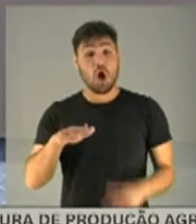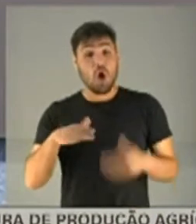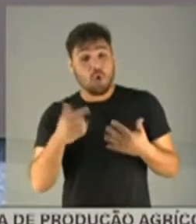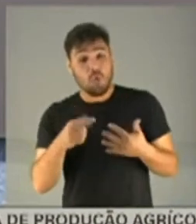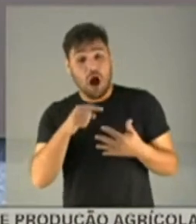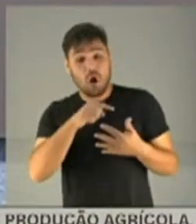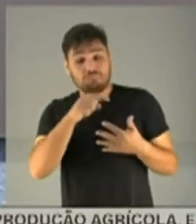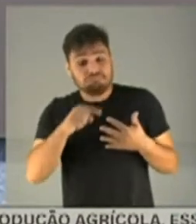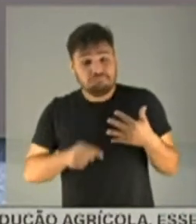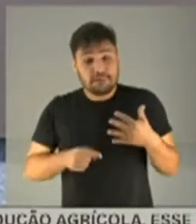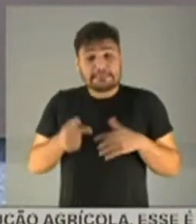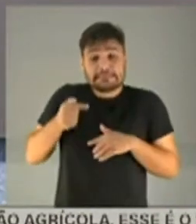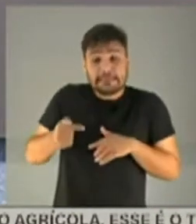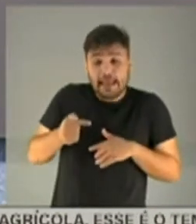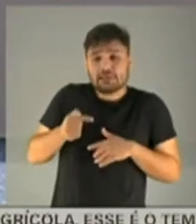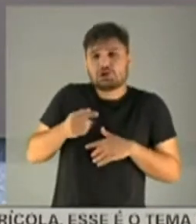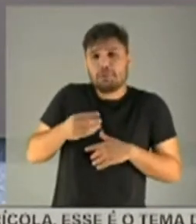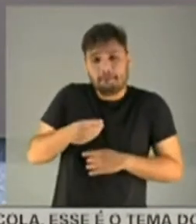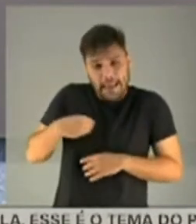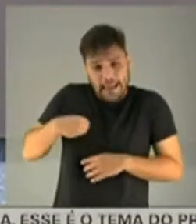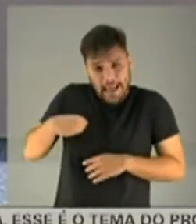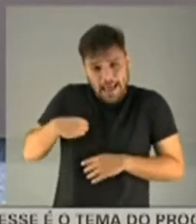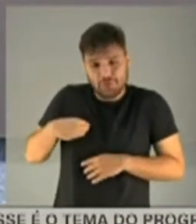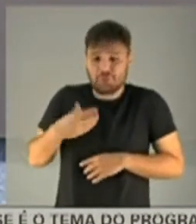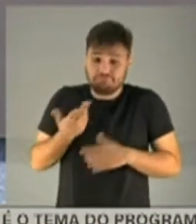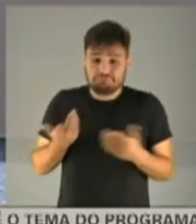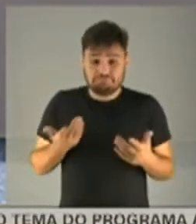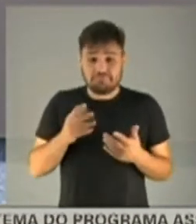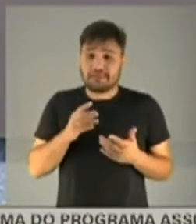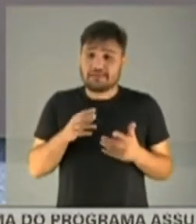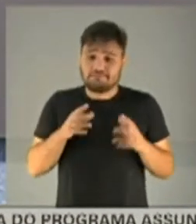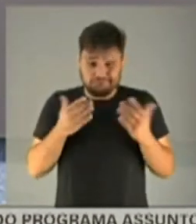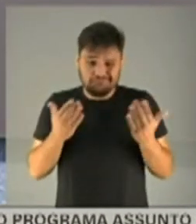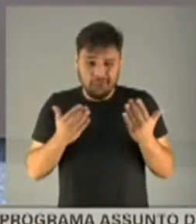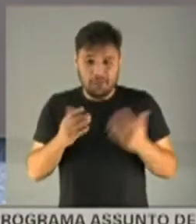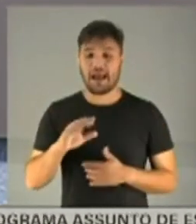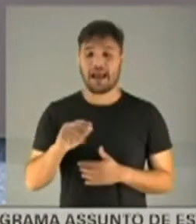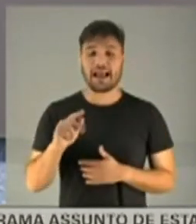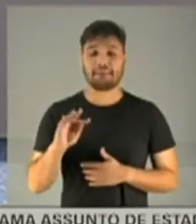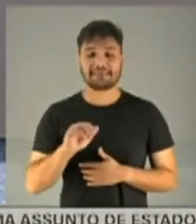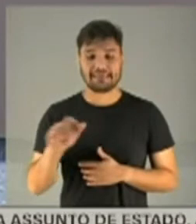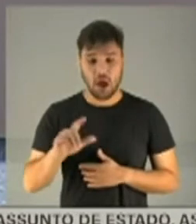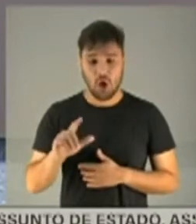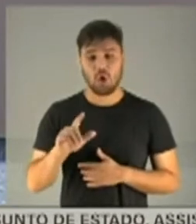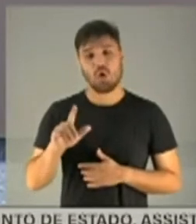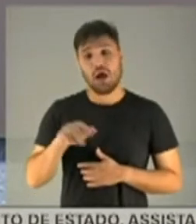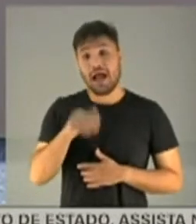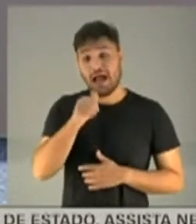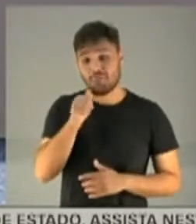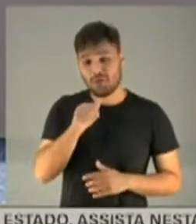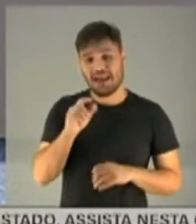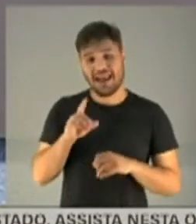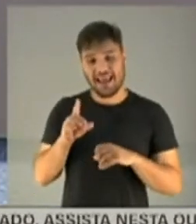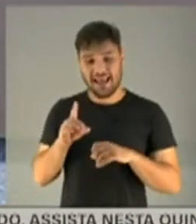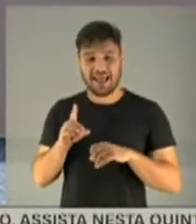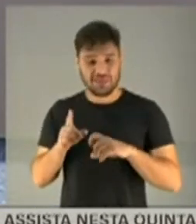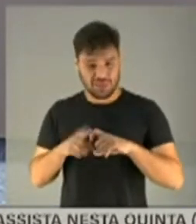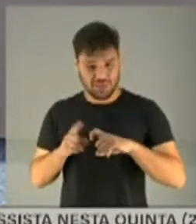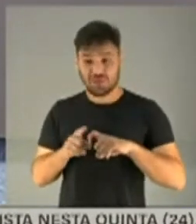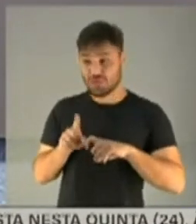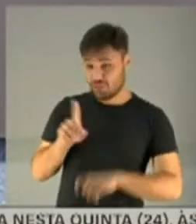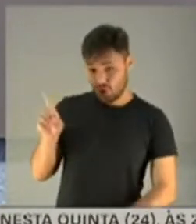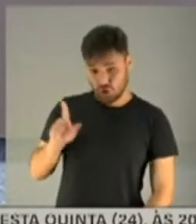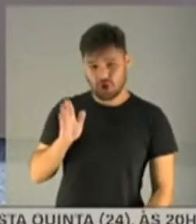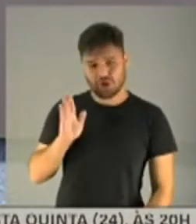no enfrentamento da pandemia, e a professora Jurema já fez um pouco, a doutora fez basicamente a